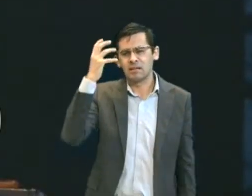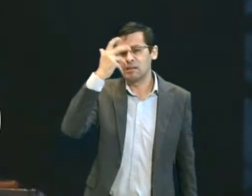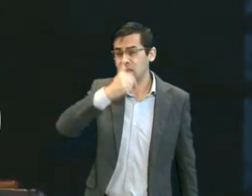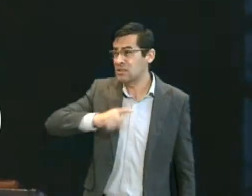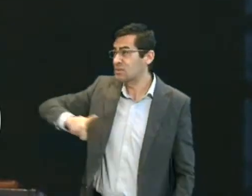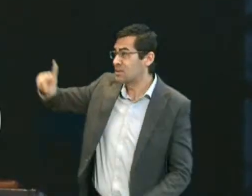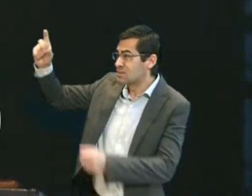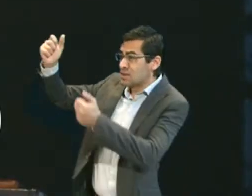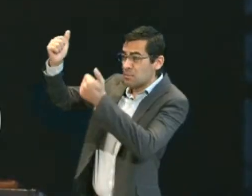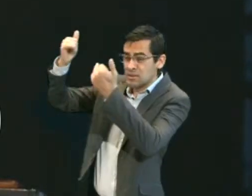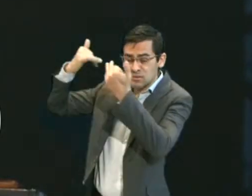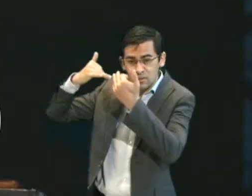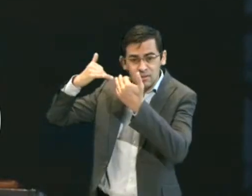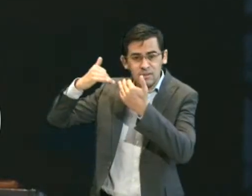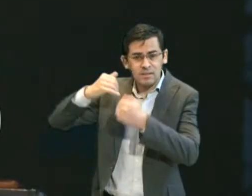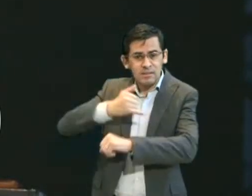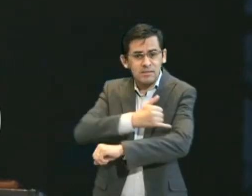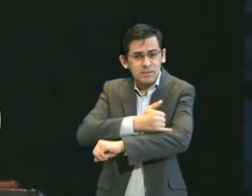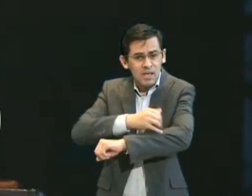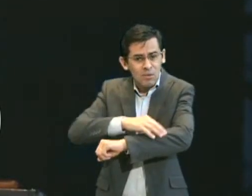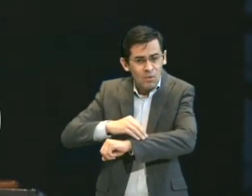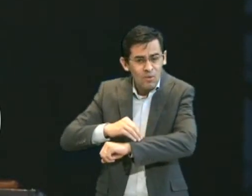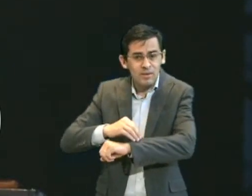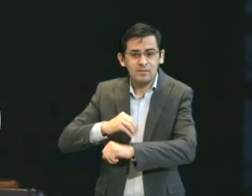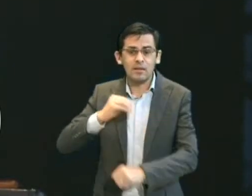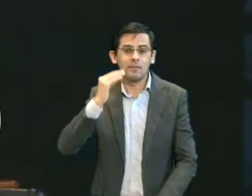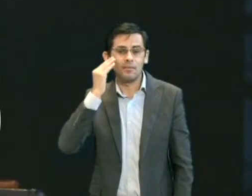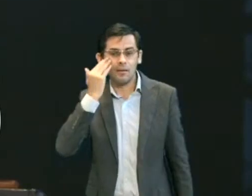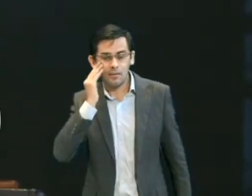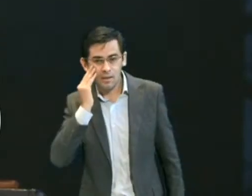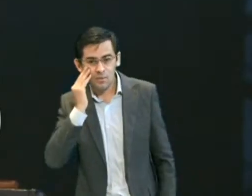Jacó está reconhecendo: olha, eu saí com um cajado.